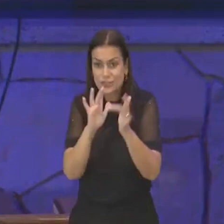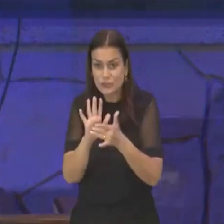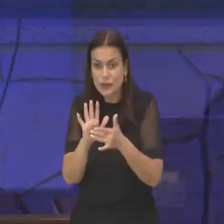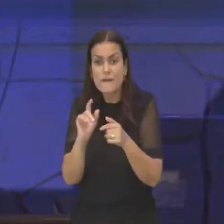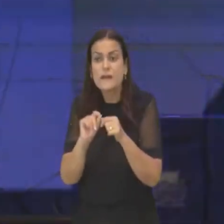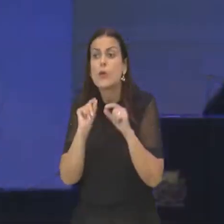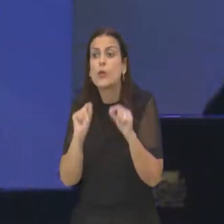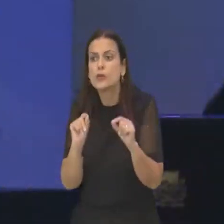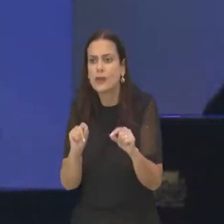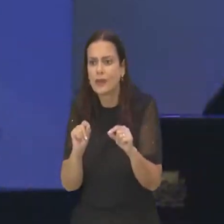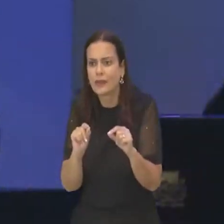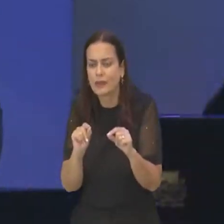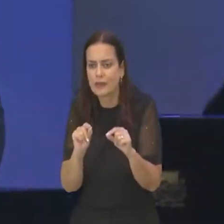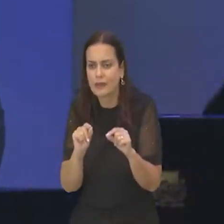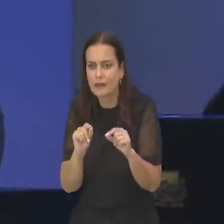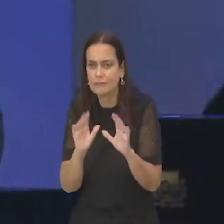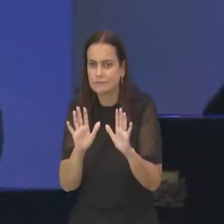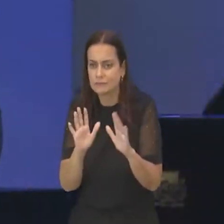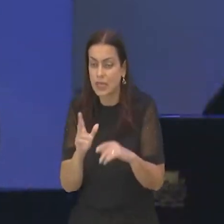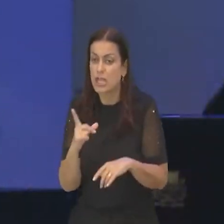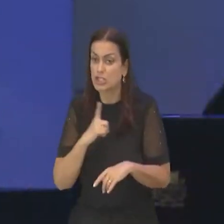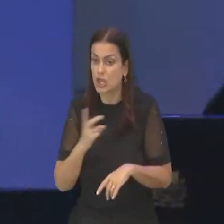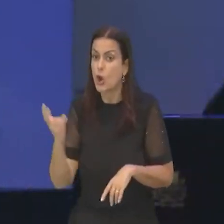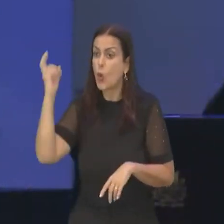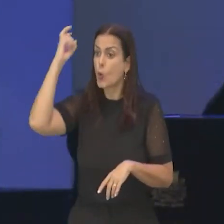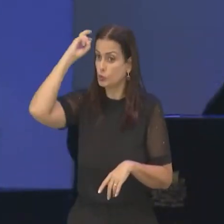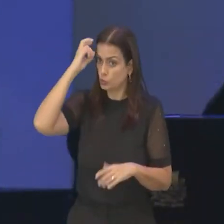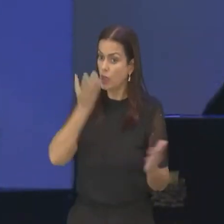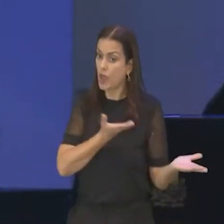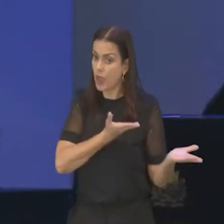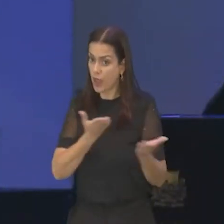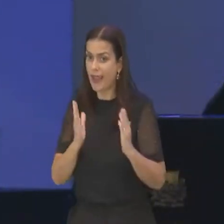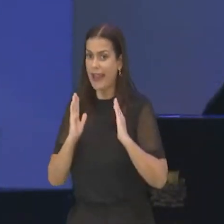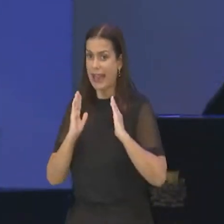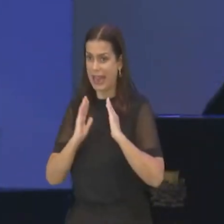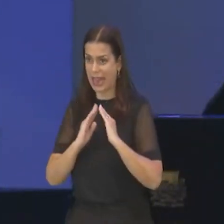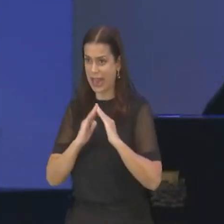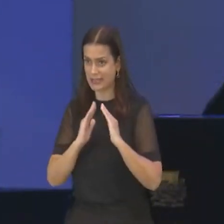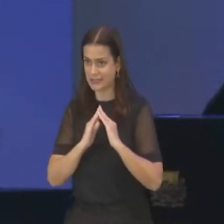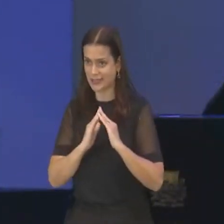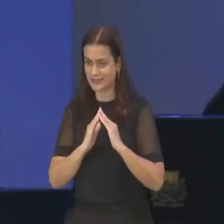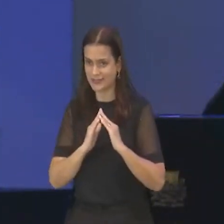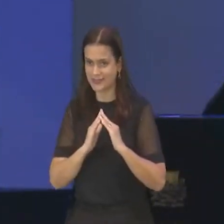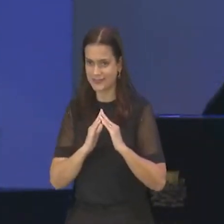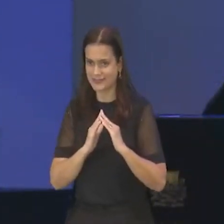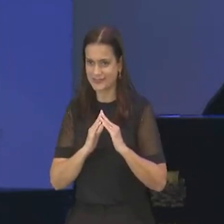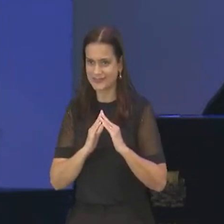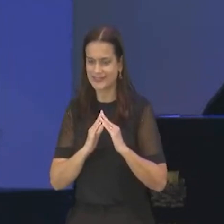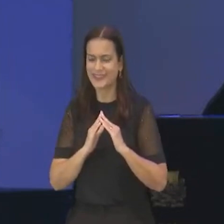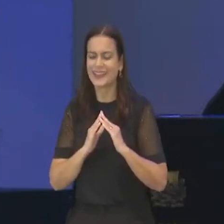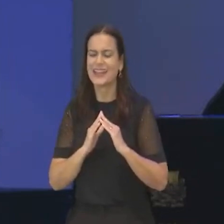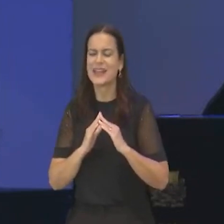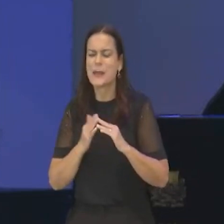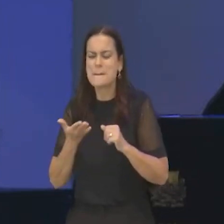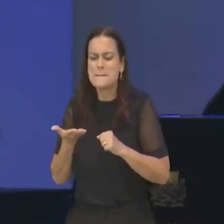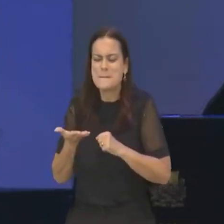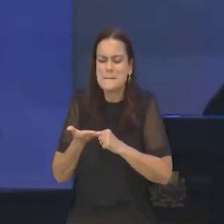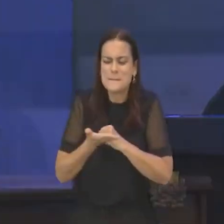faziam? Além dessa cultura da hospitalidade, eles acrescentavam a essência, a